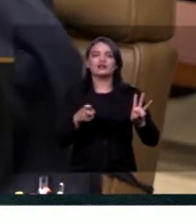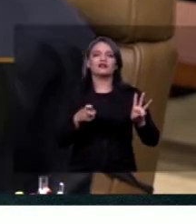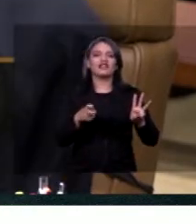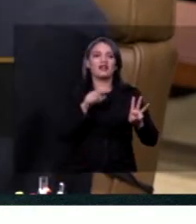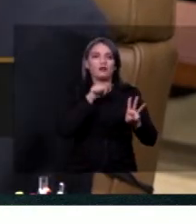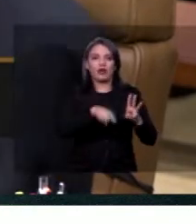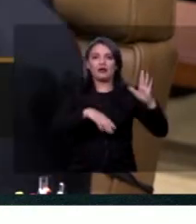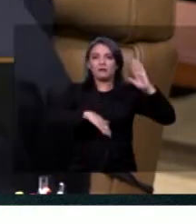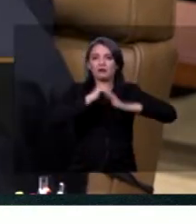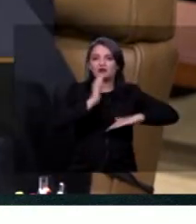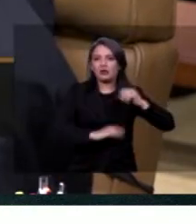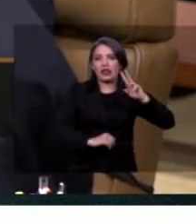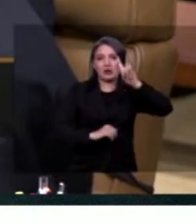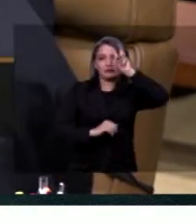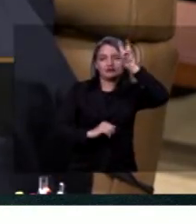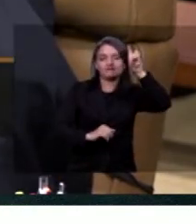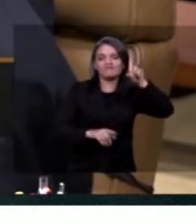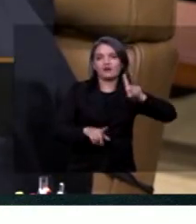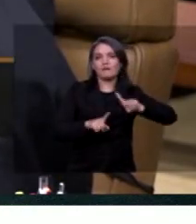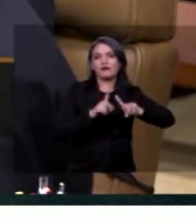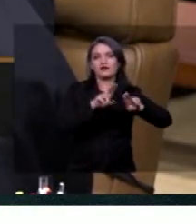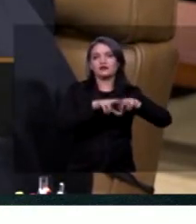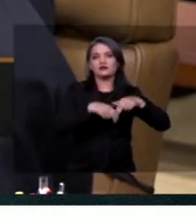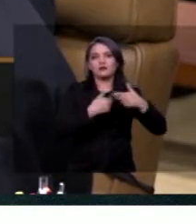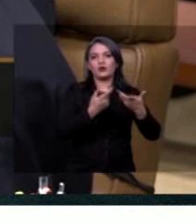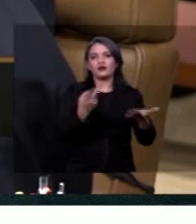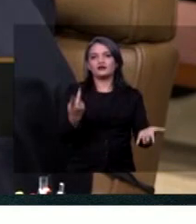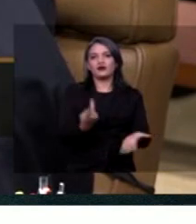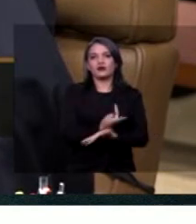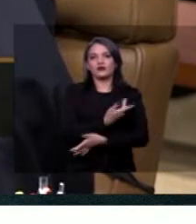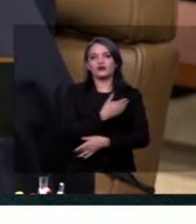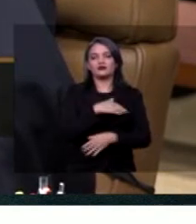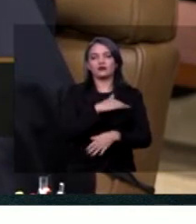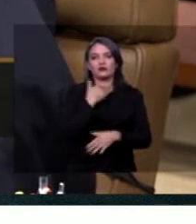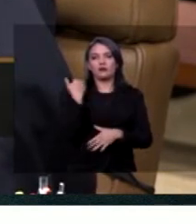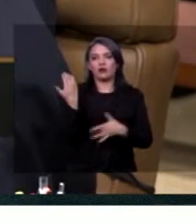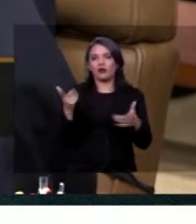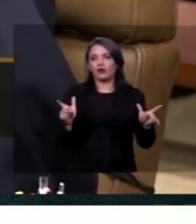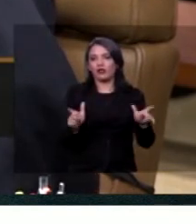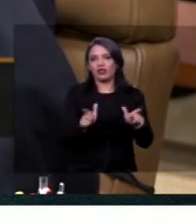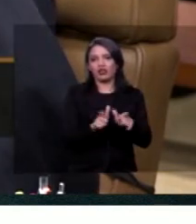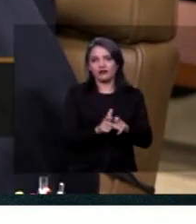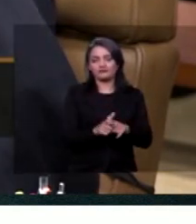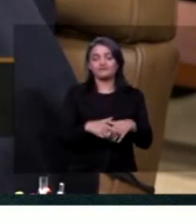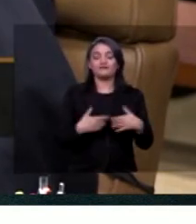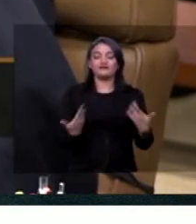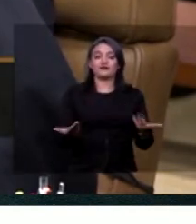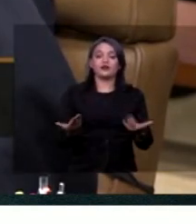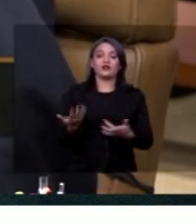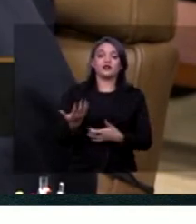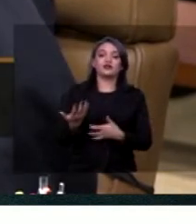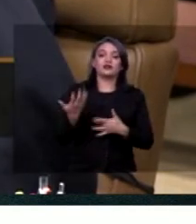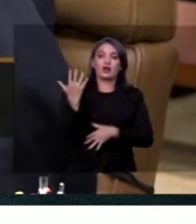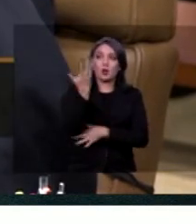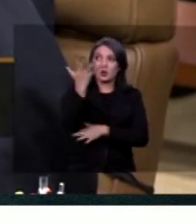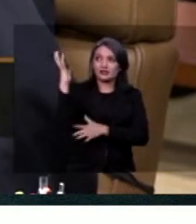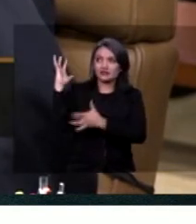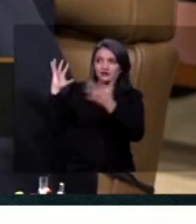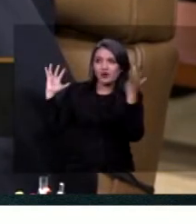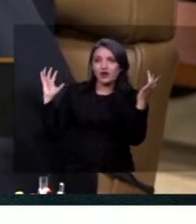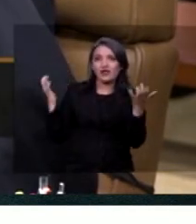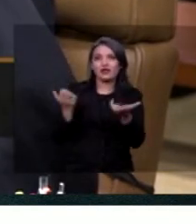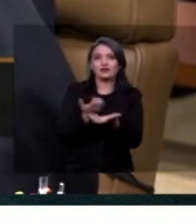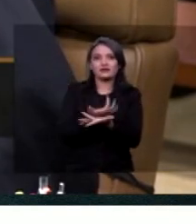só reafirmando aquilo que tinha sido feito aqui, mas qualificou uma série de regras, estabeleceu uma série de